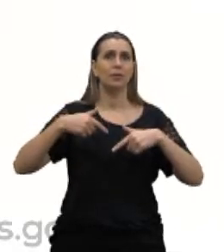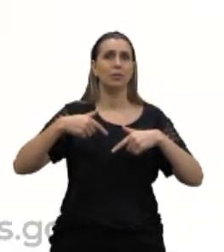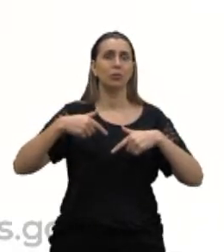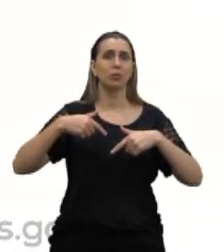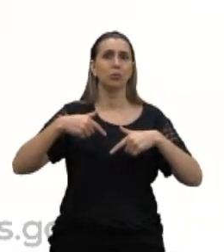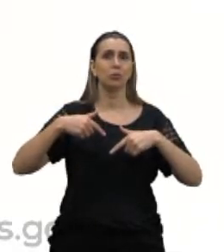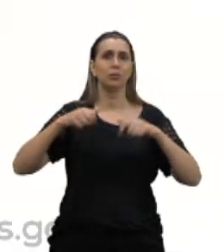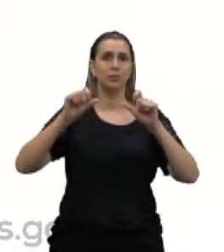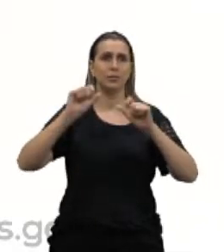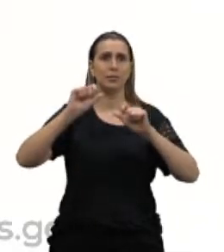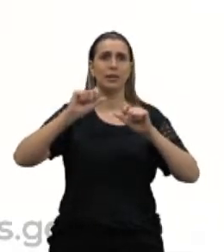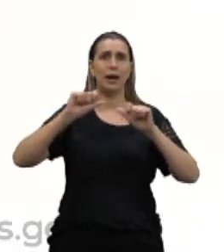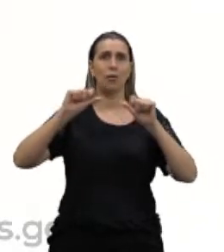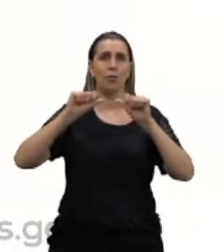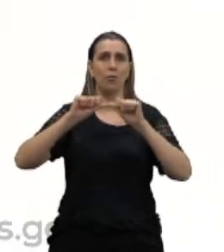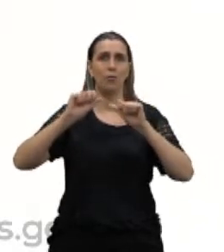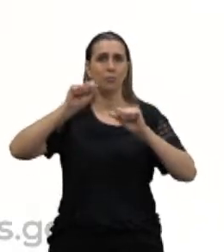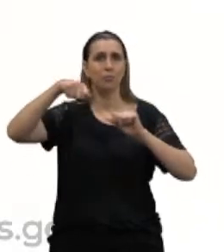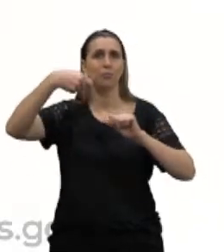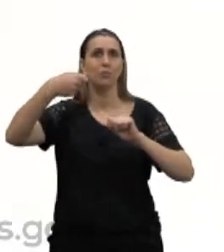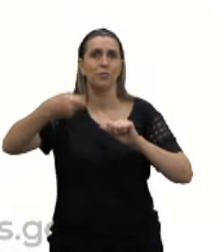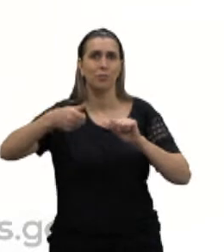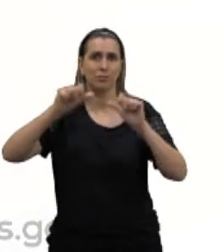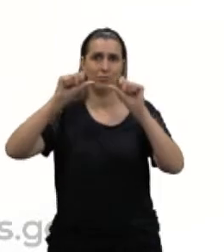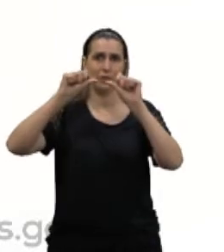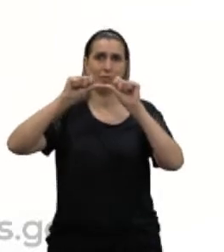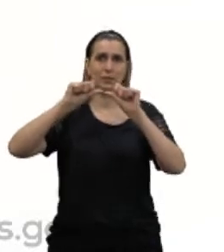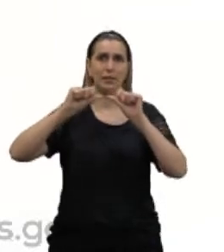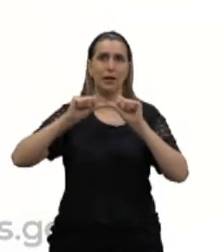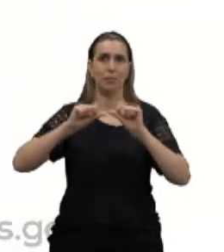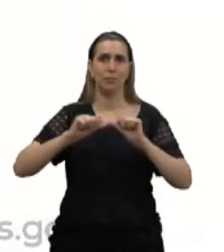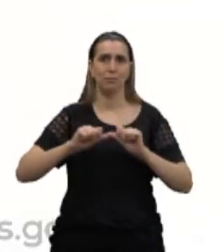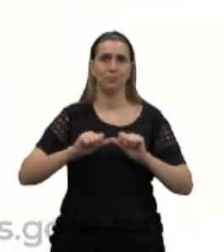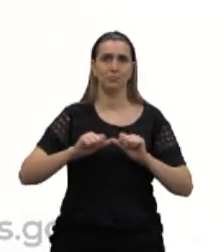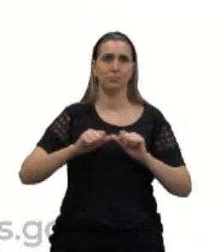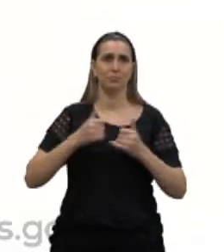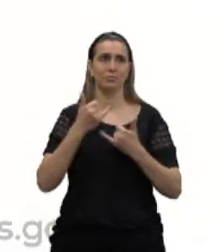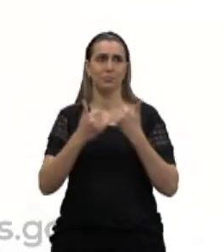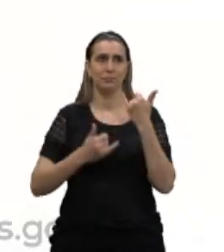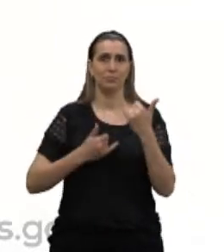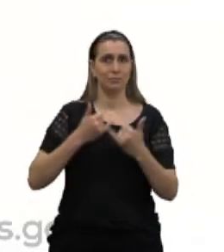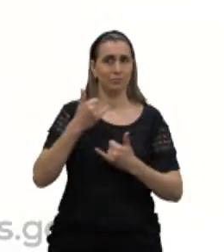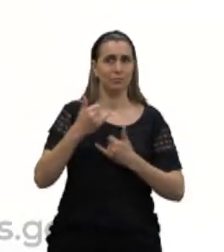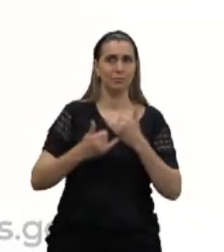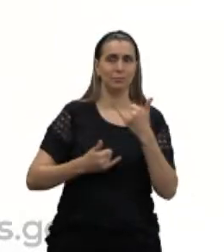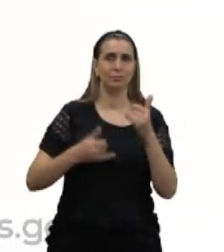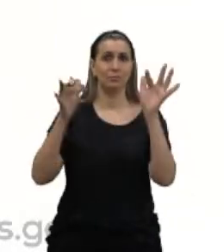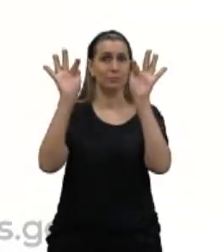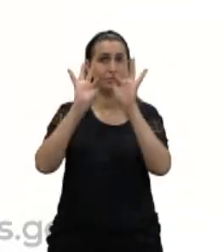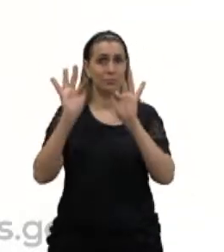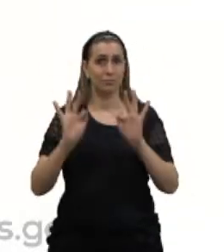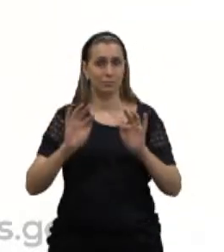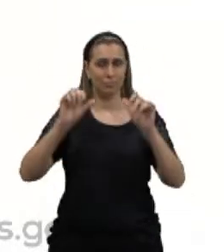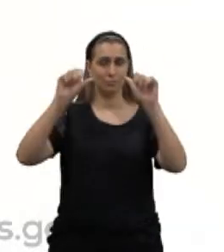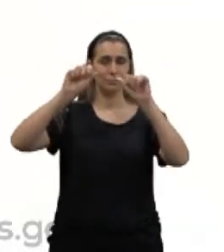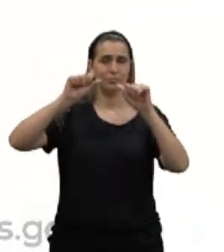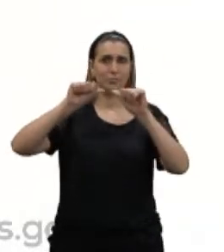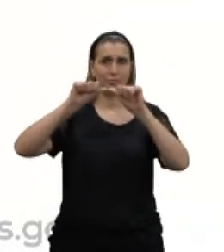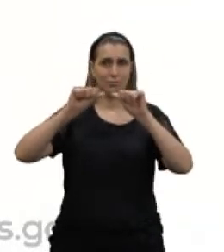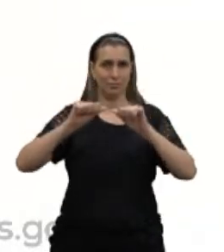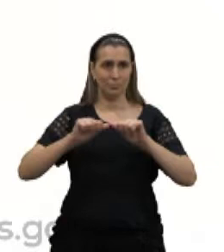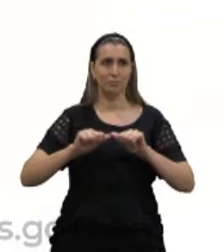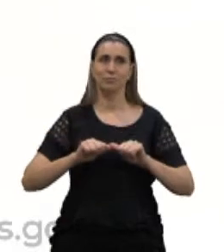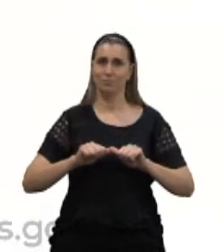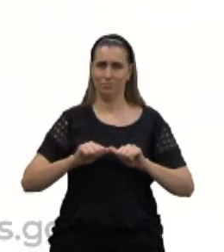lado e do outro. Uma simetria no sinal. Né? Então, esse sinal vai ser um sinal